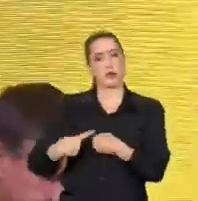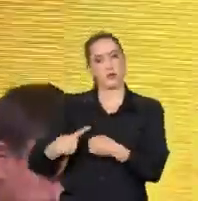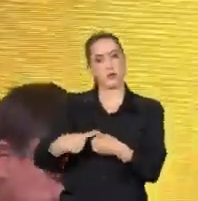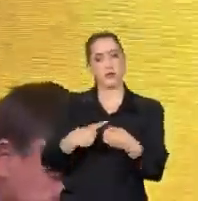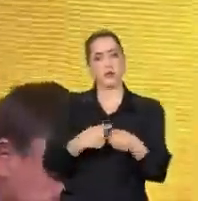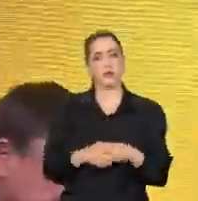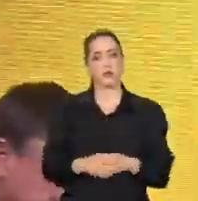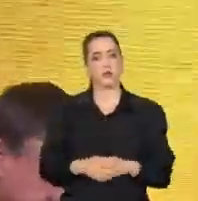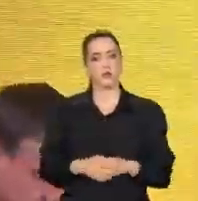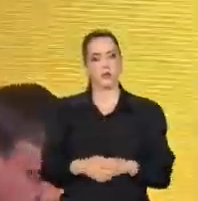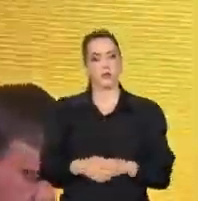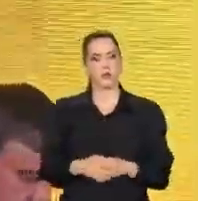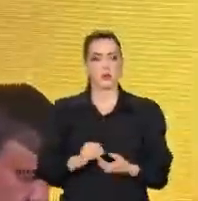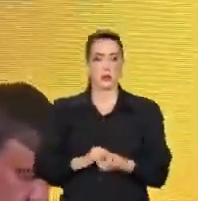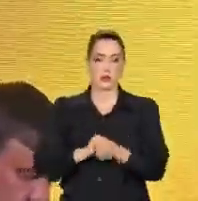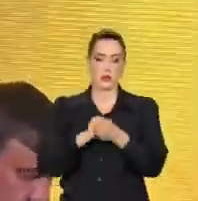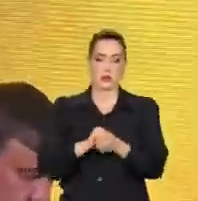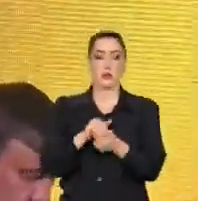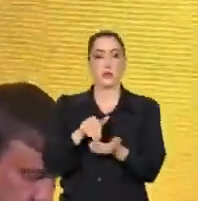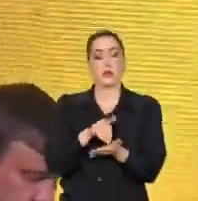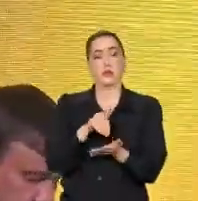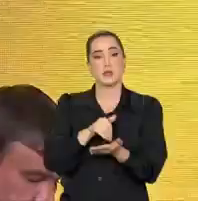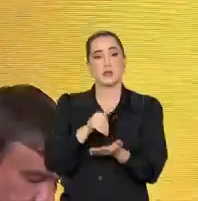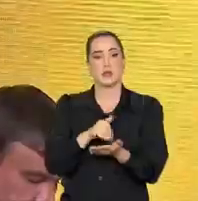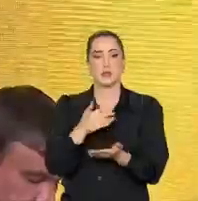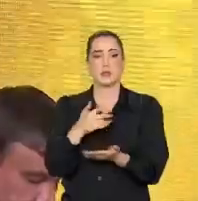Cumprimentar aqui o nosso secretário da Paraíba,